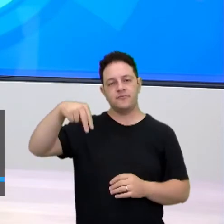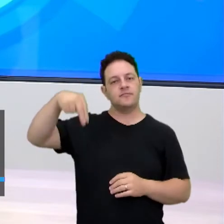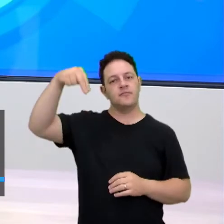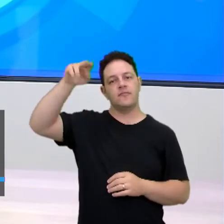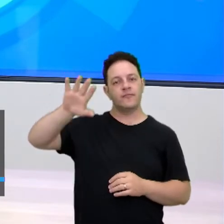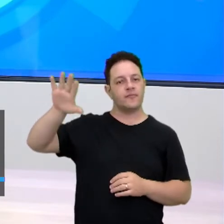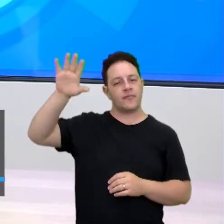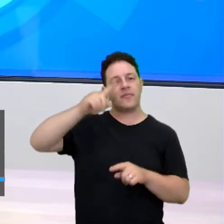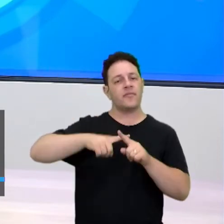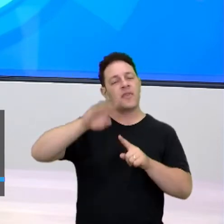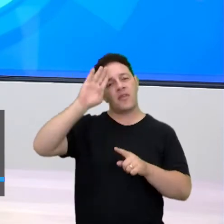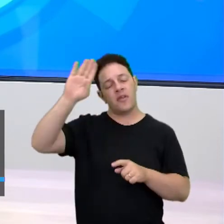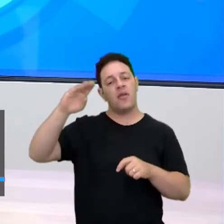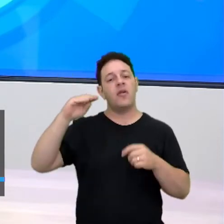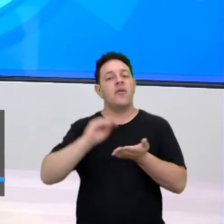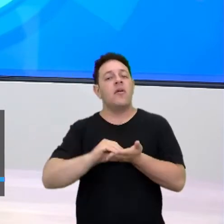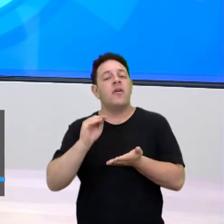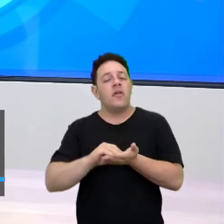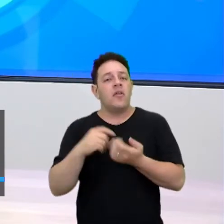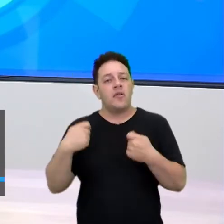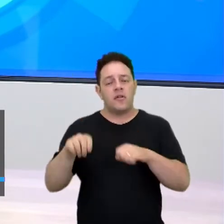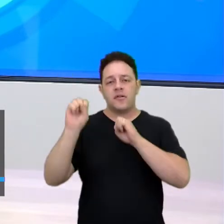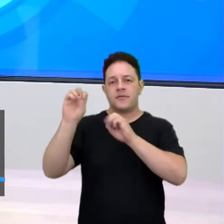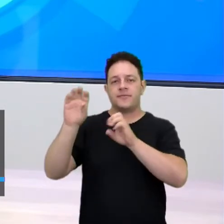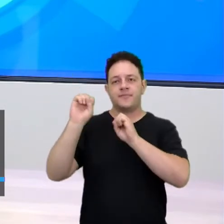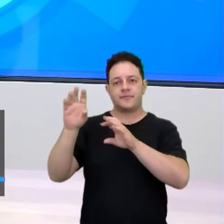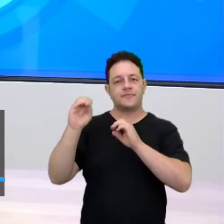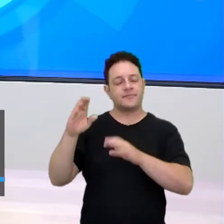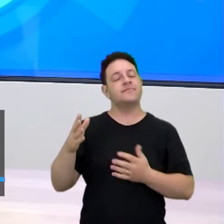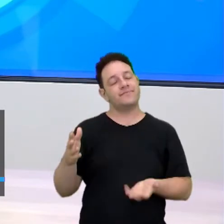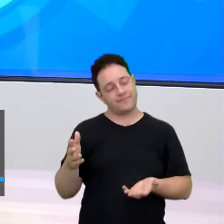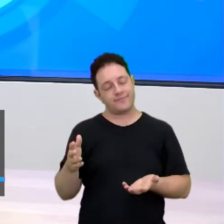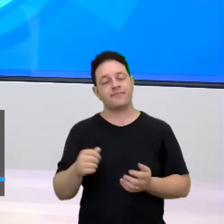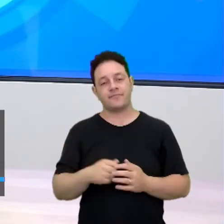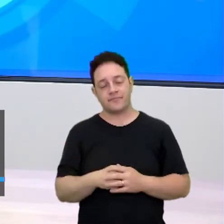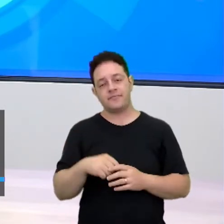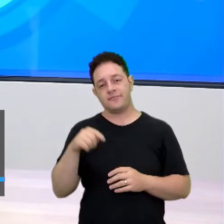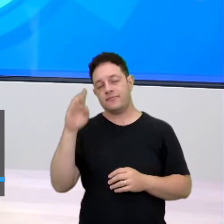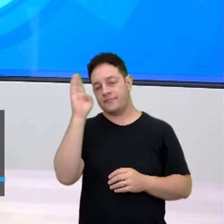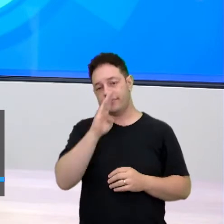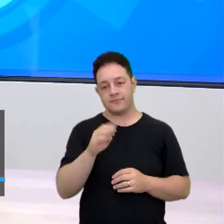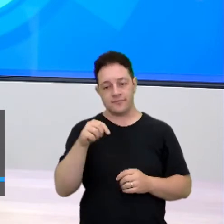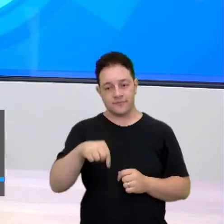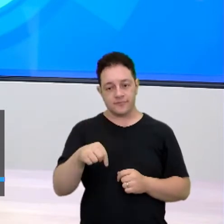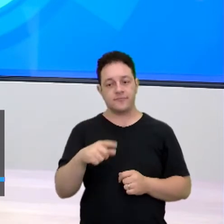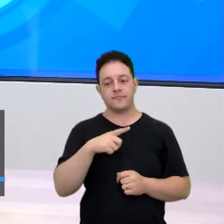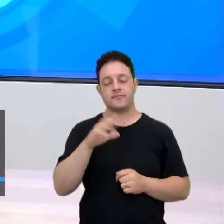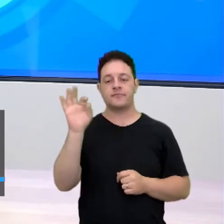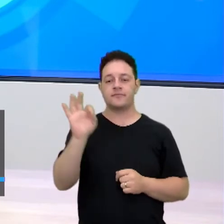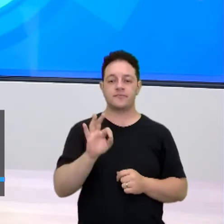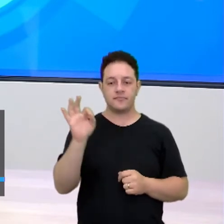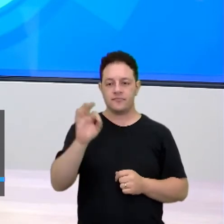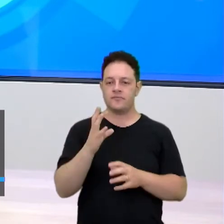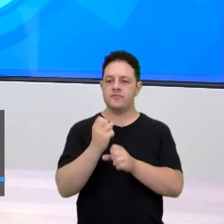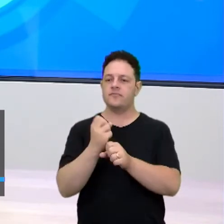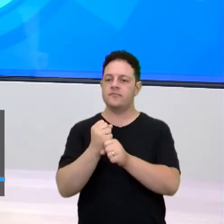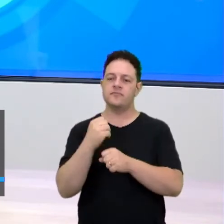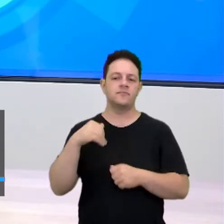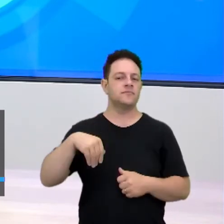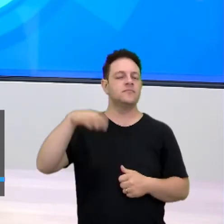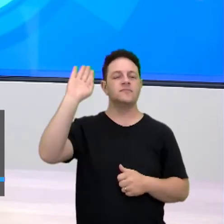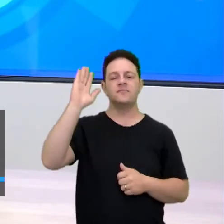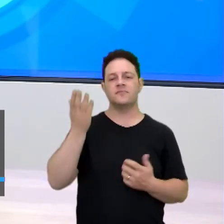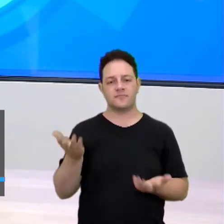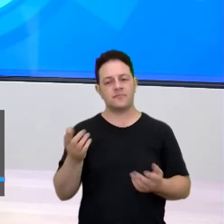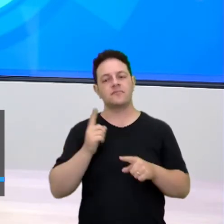principalmente eles estão aquém, né, do valor médio aí do Brasil, que já é um número, é uma porcentagem elevada, né? Deveria